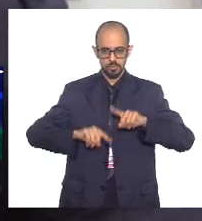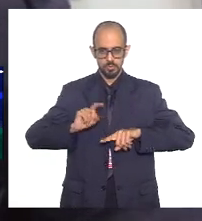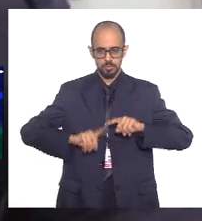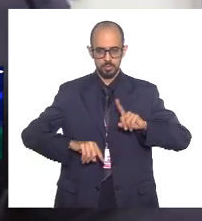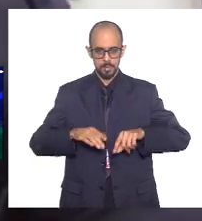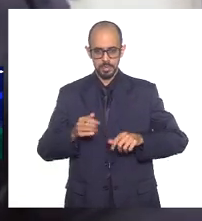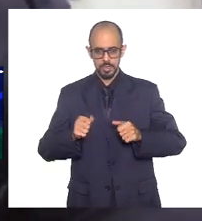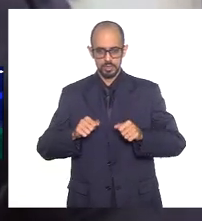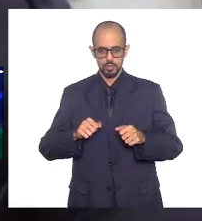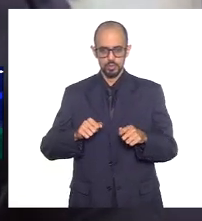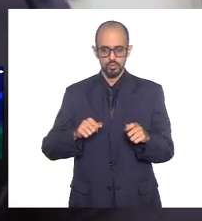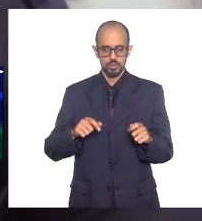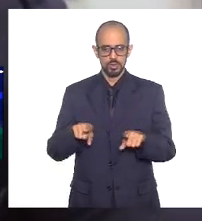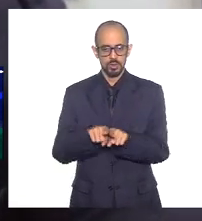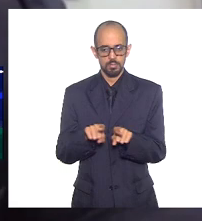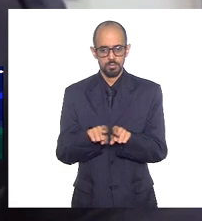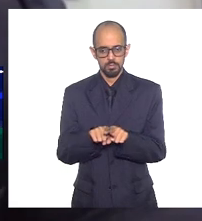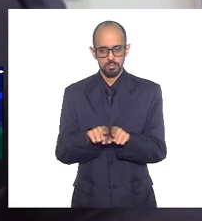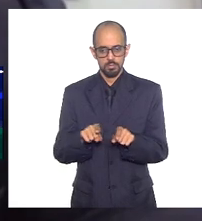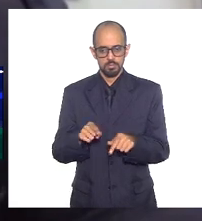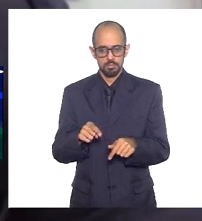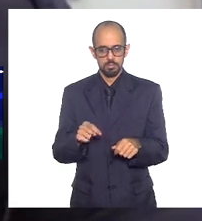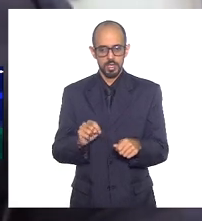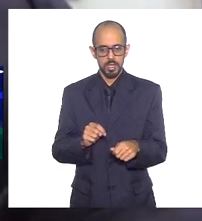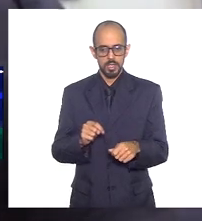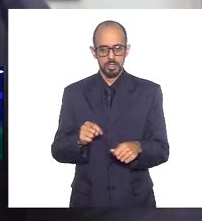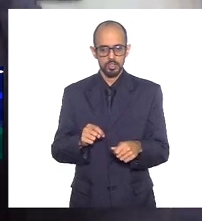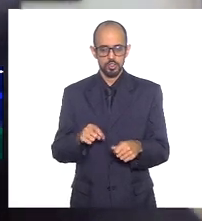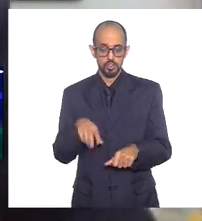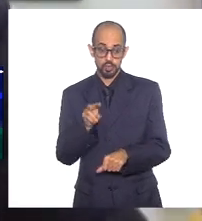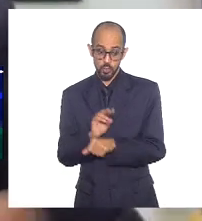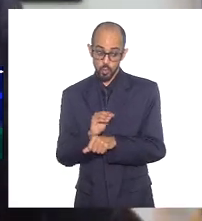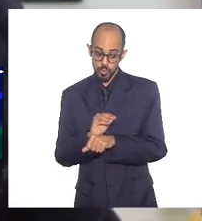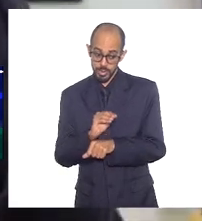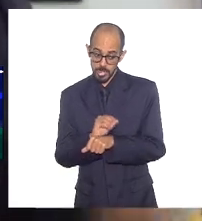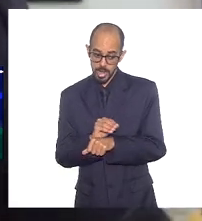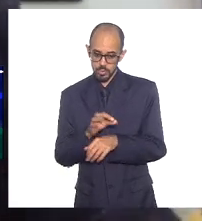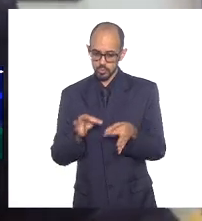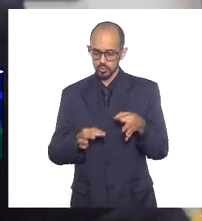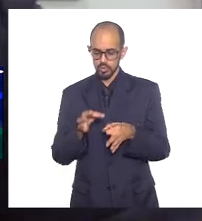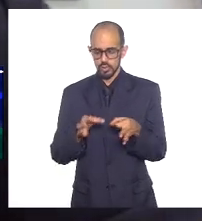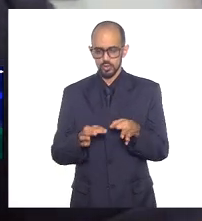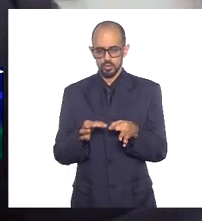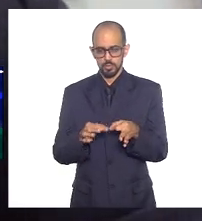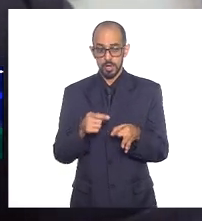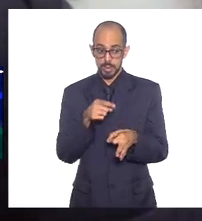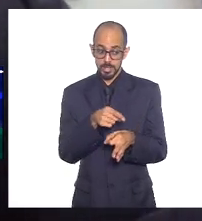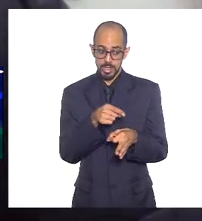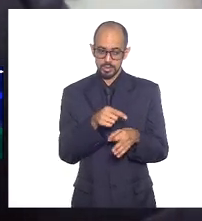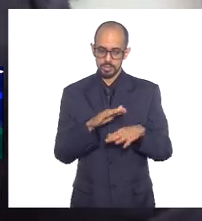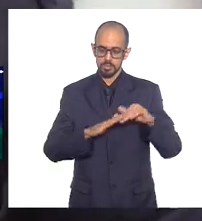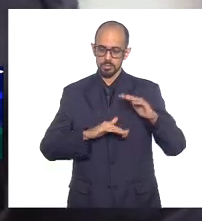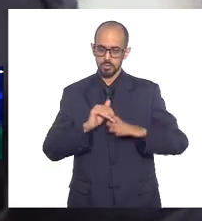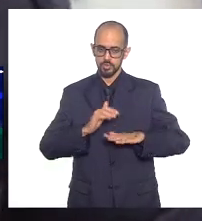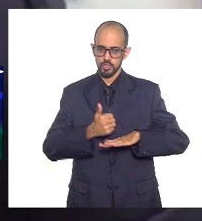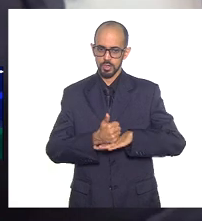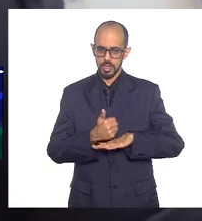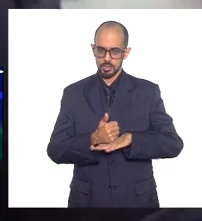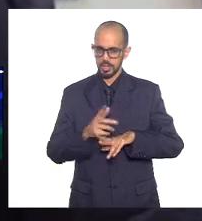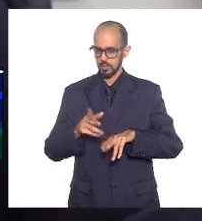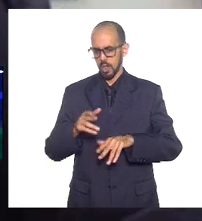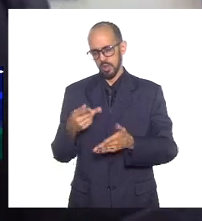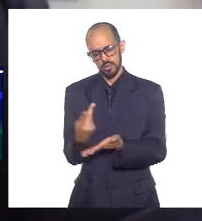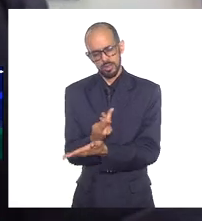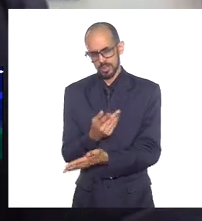condições de salvaguarda jurídica para que esses profissionais é exemplo também do que ocorre com os policiais